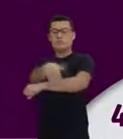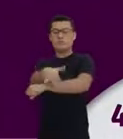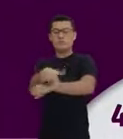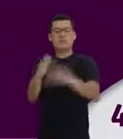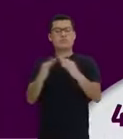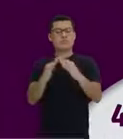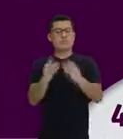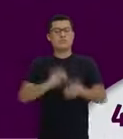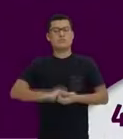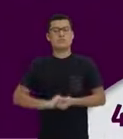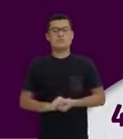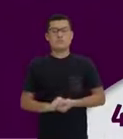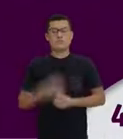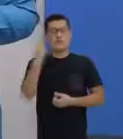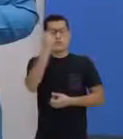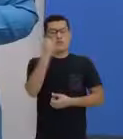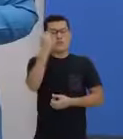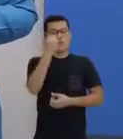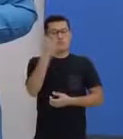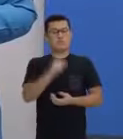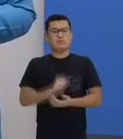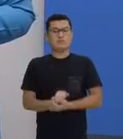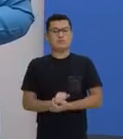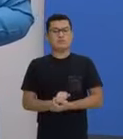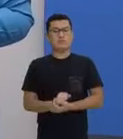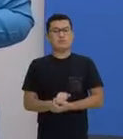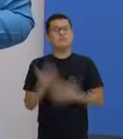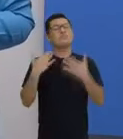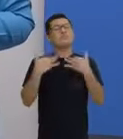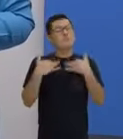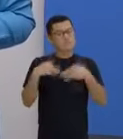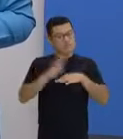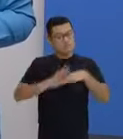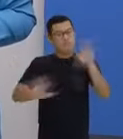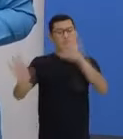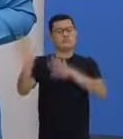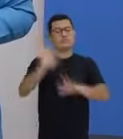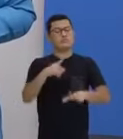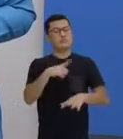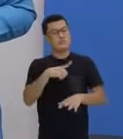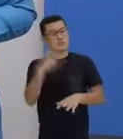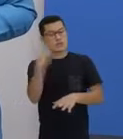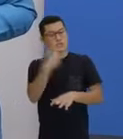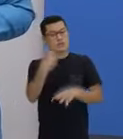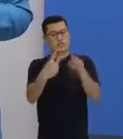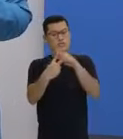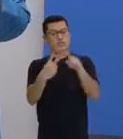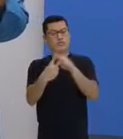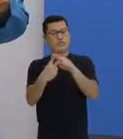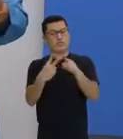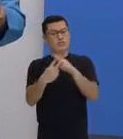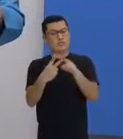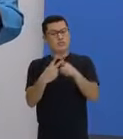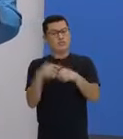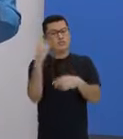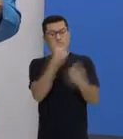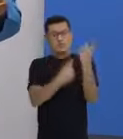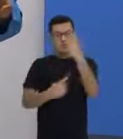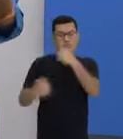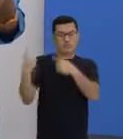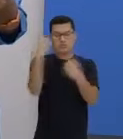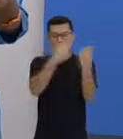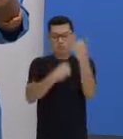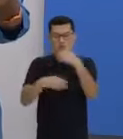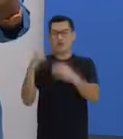ou Vila Observe atentamente que existem aí duas propostas o Expressar